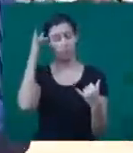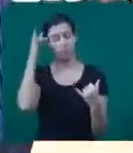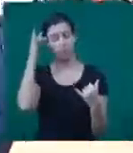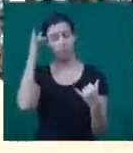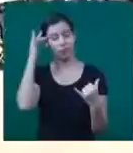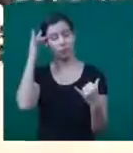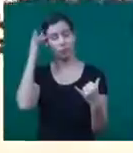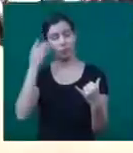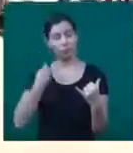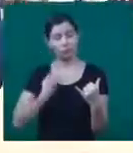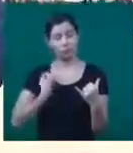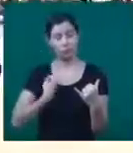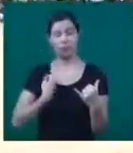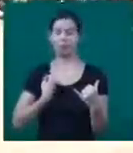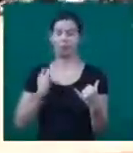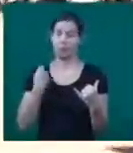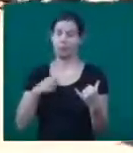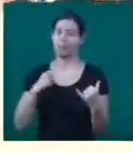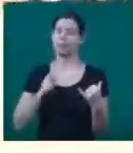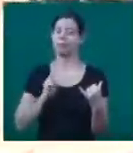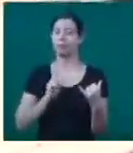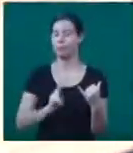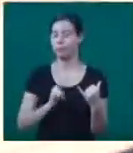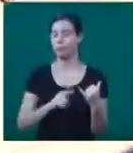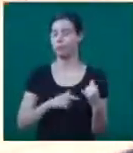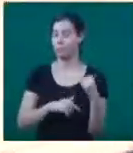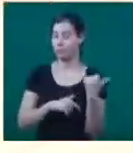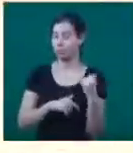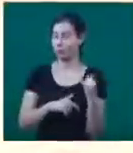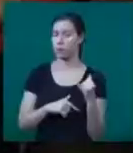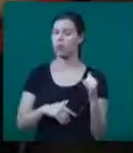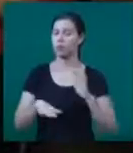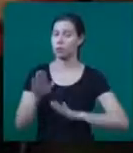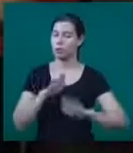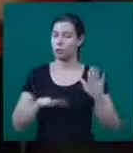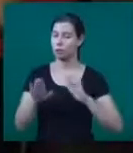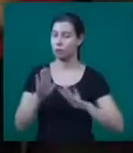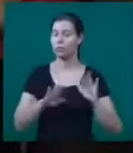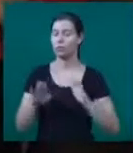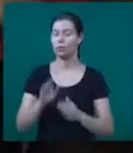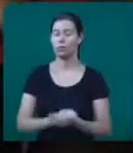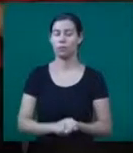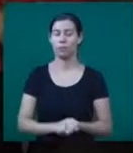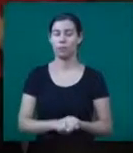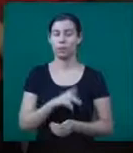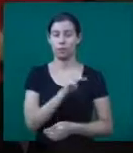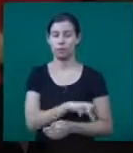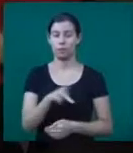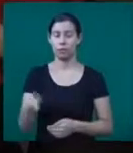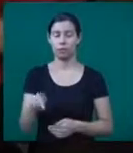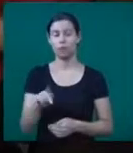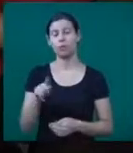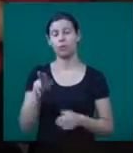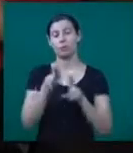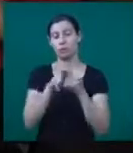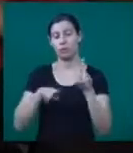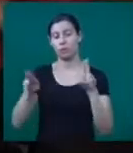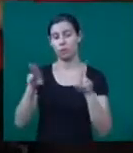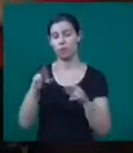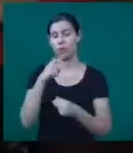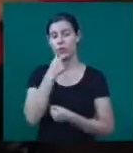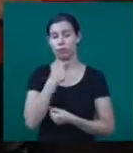sem o aparelho, mas é preciso ter atenção ao uso correto. O professor da Universidade Federal de Uberlândia,